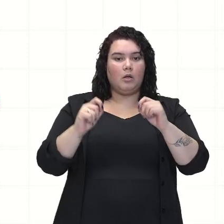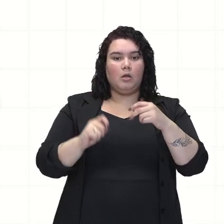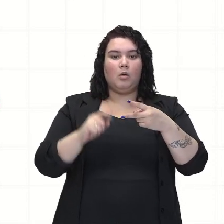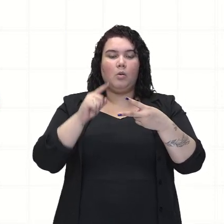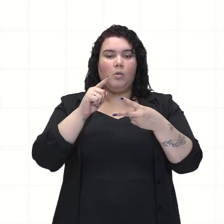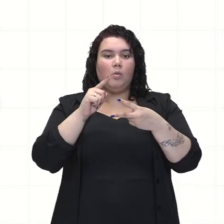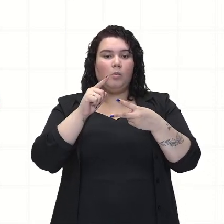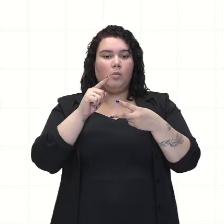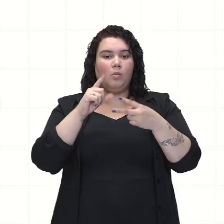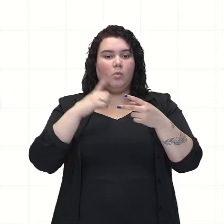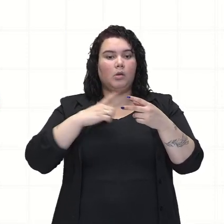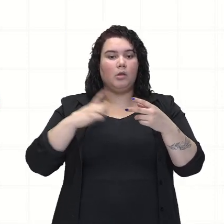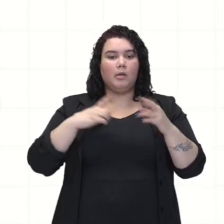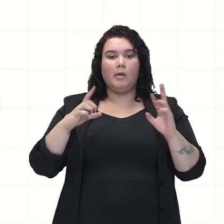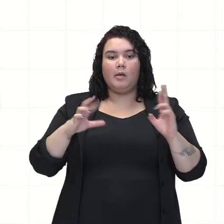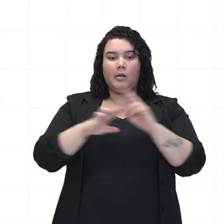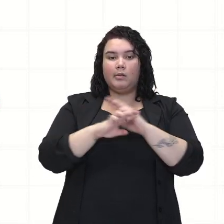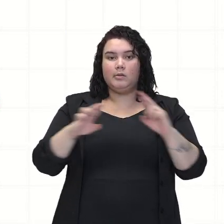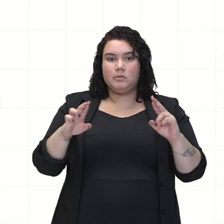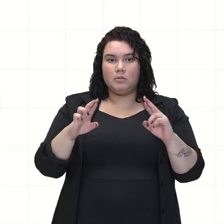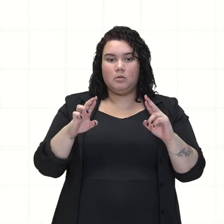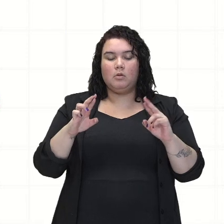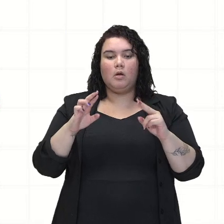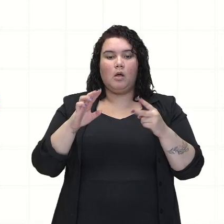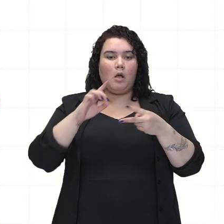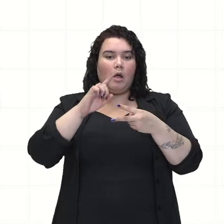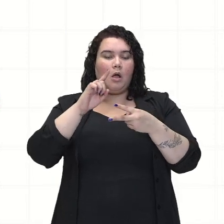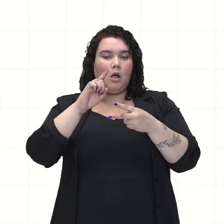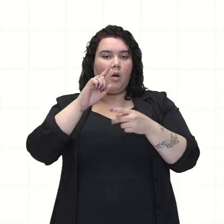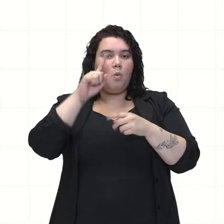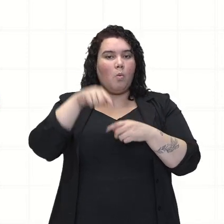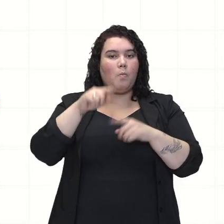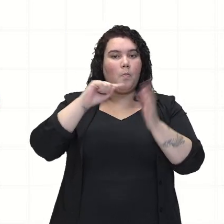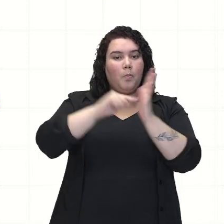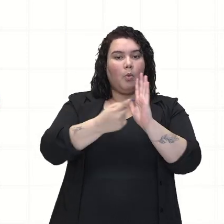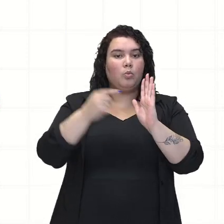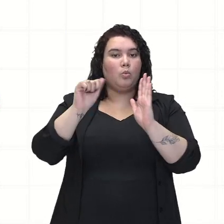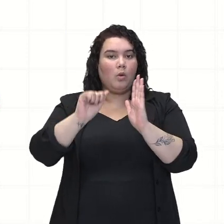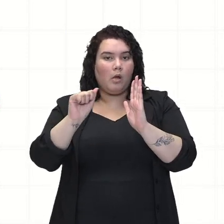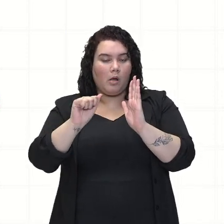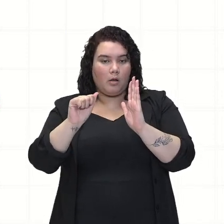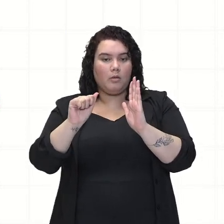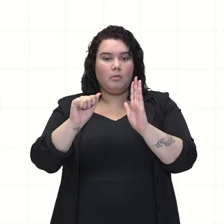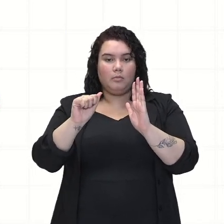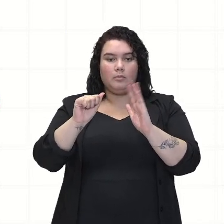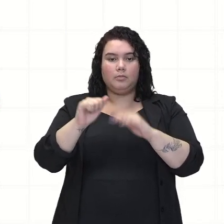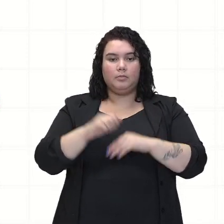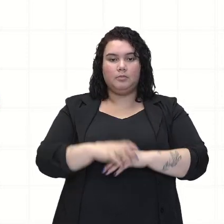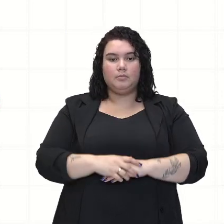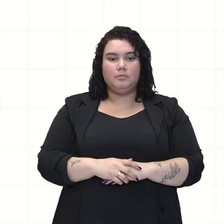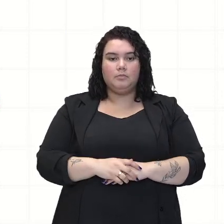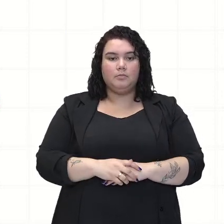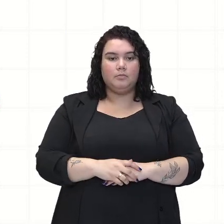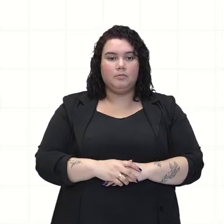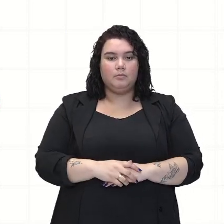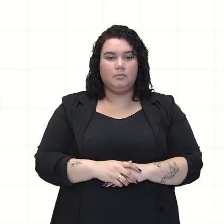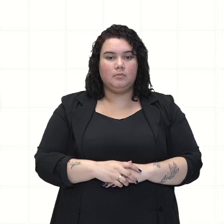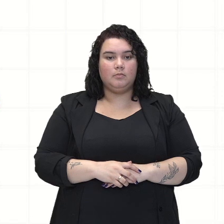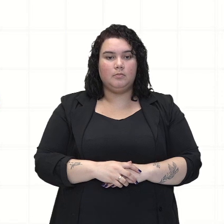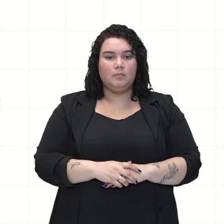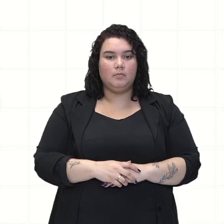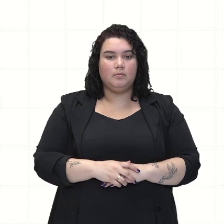aqui, ó, em relação ao A, né? Ao ponto A que ele